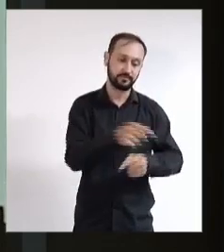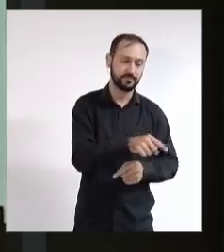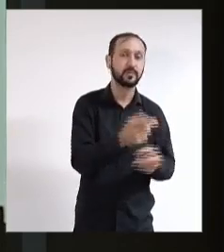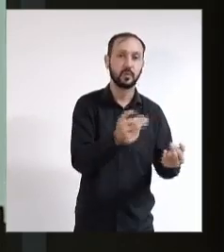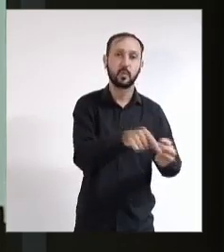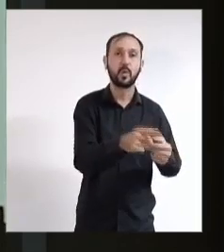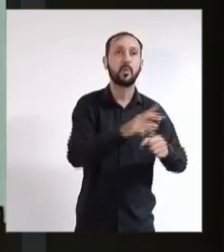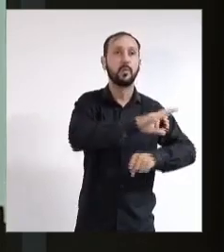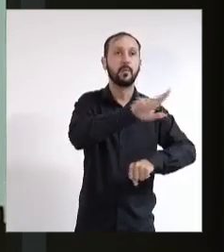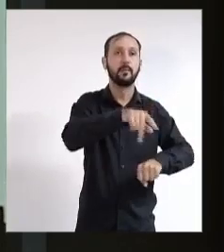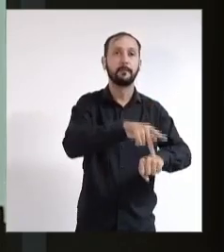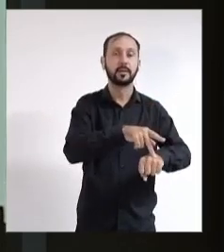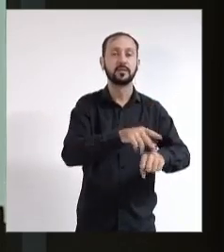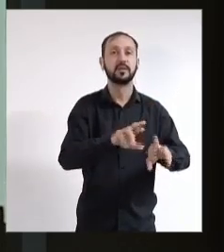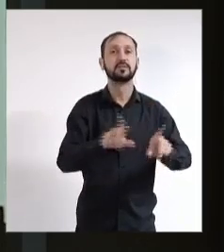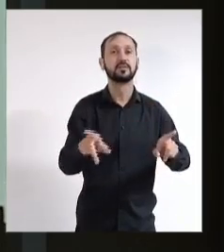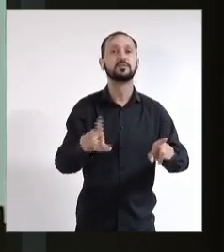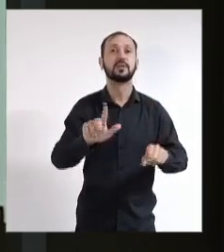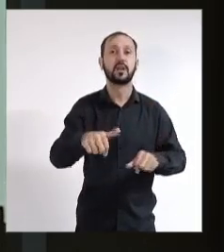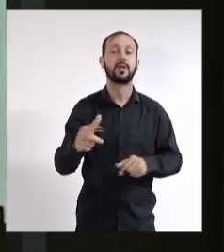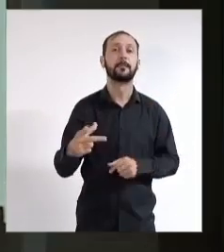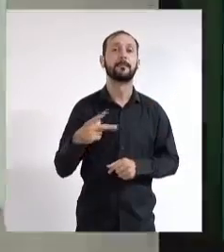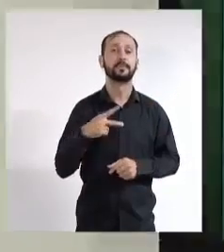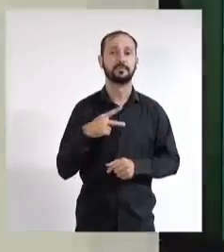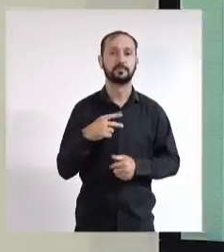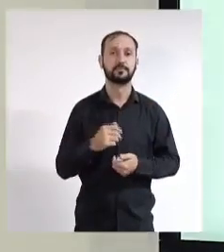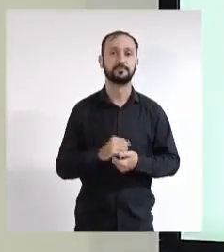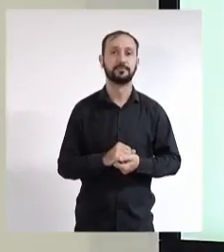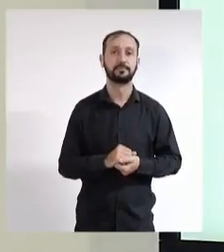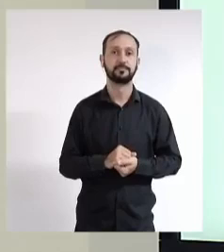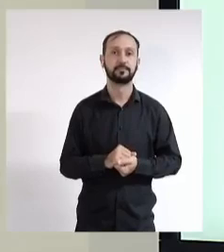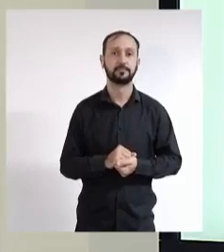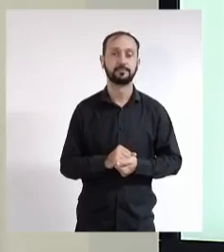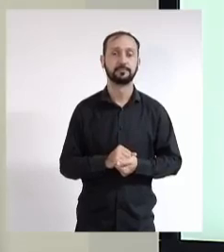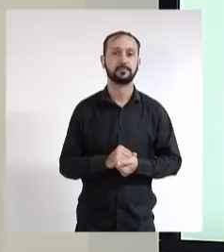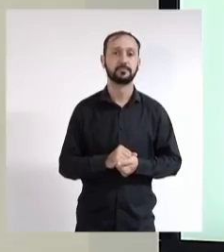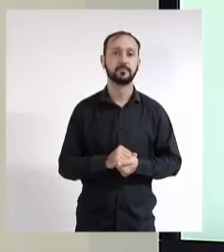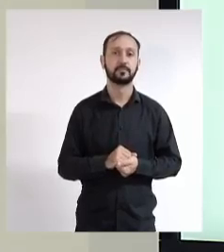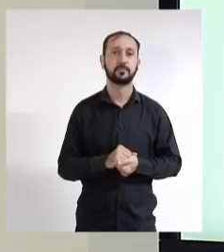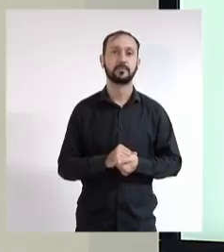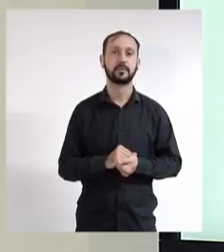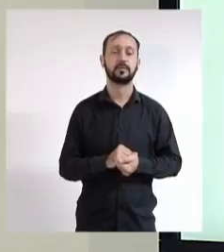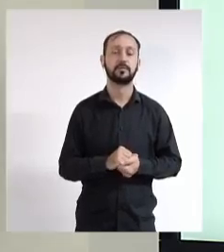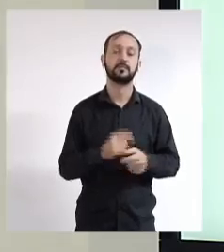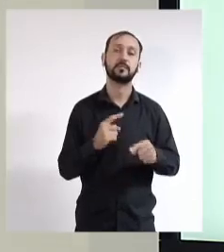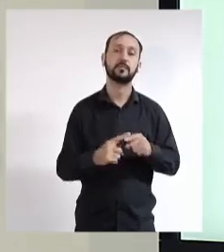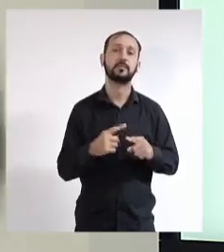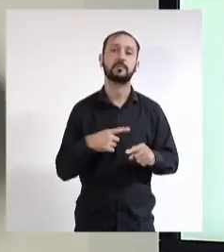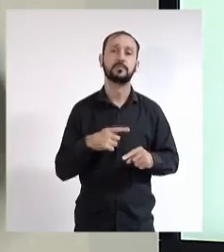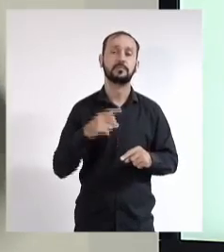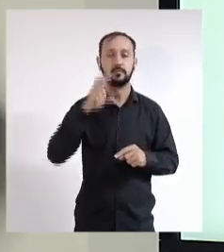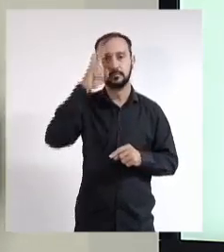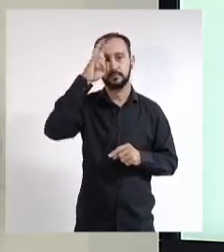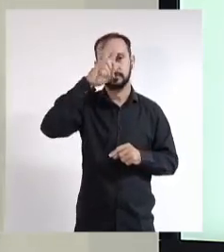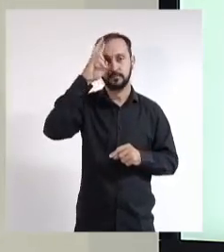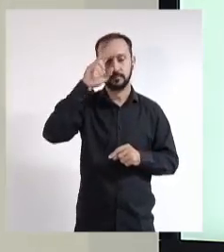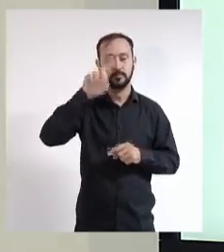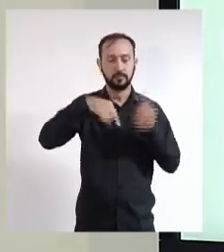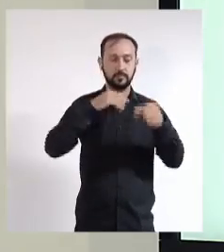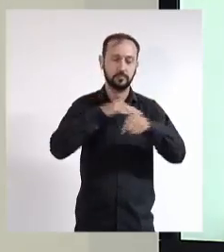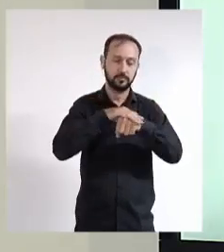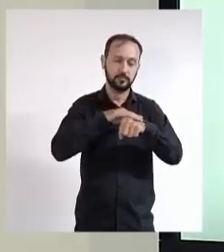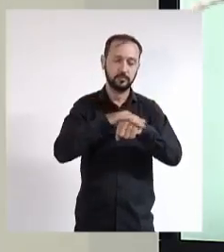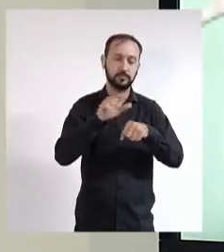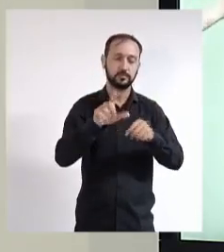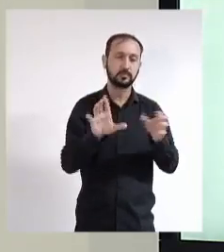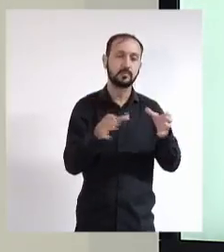igualzinho o parque a diferença é que ela é privada né mas por que ficou aqui que tem essa história que depois a gente pode conversar mas é